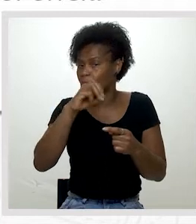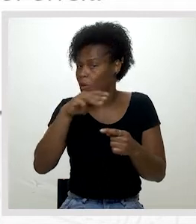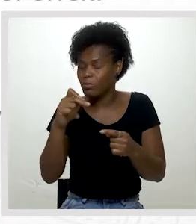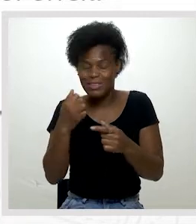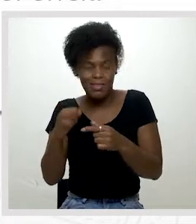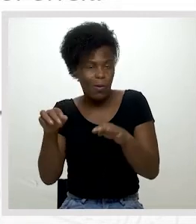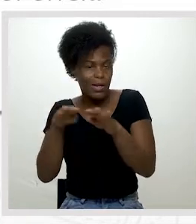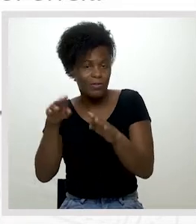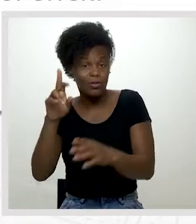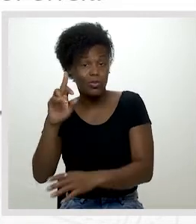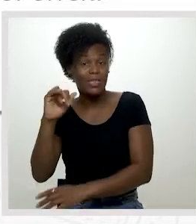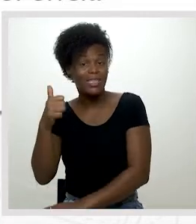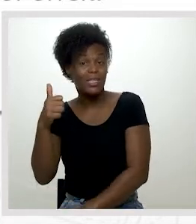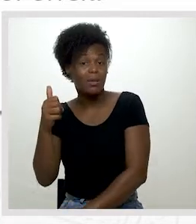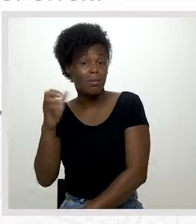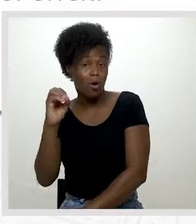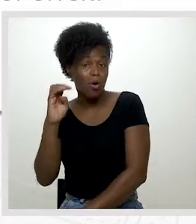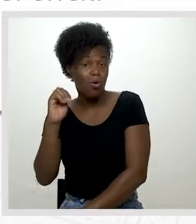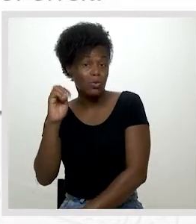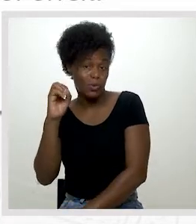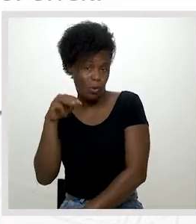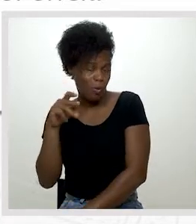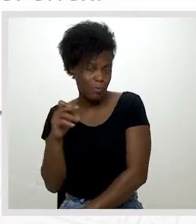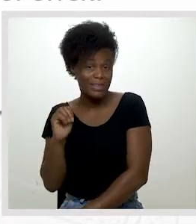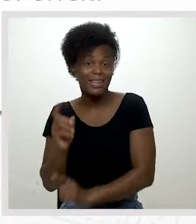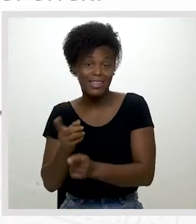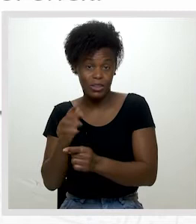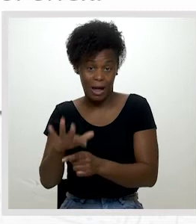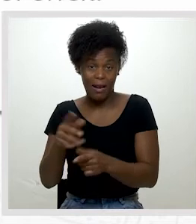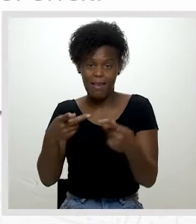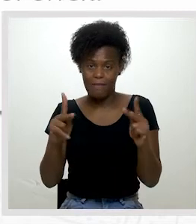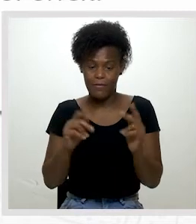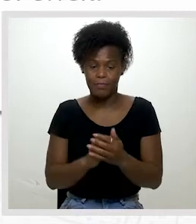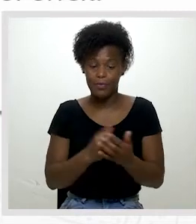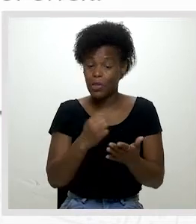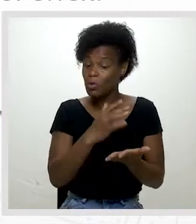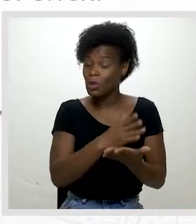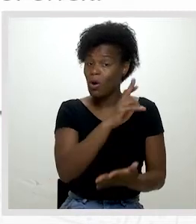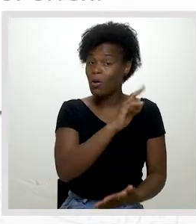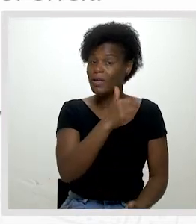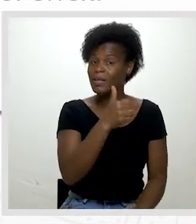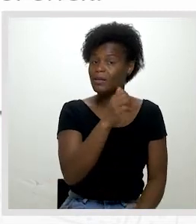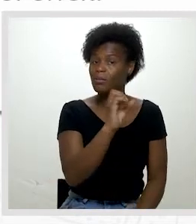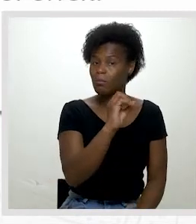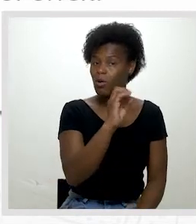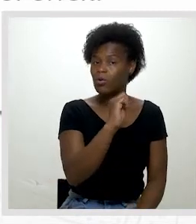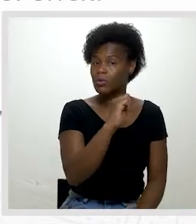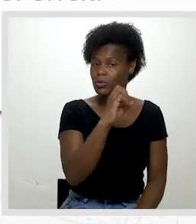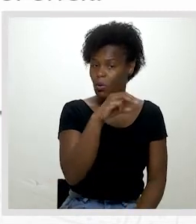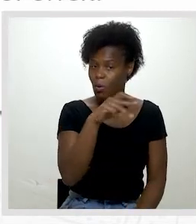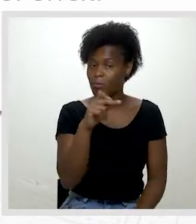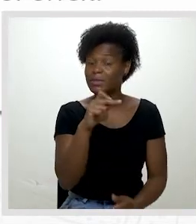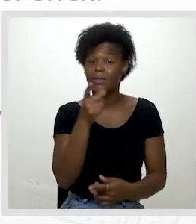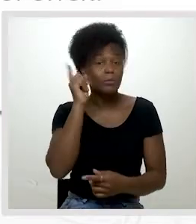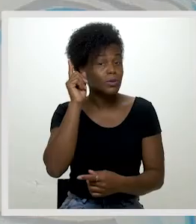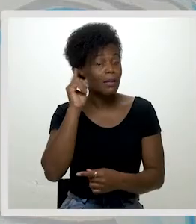estão livres. Agora, não somente os ribossomas é que são importantes para a síntese de proteína, mas também